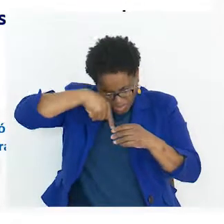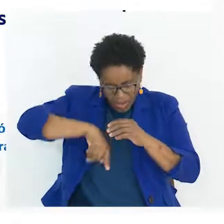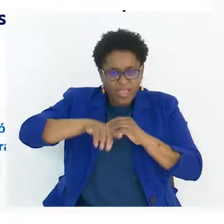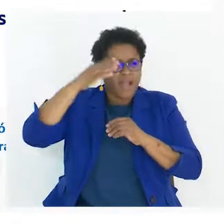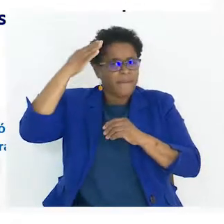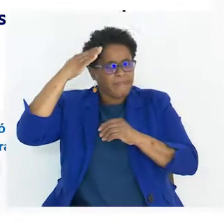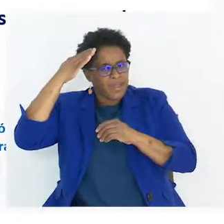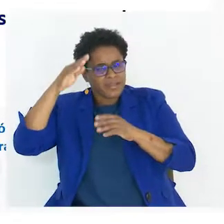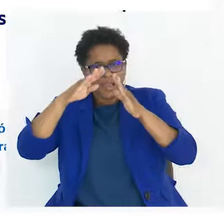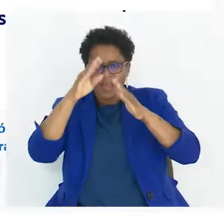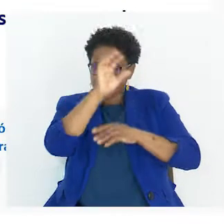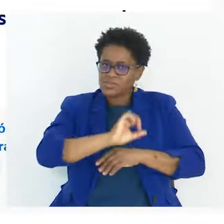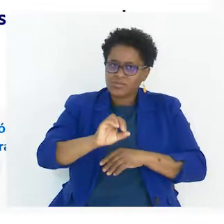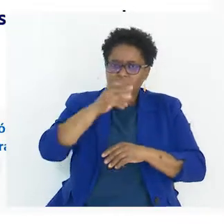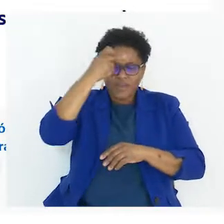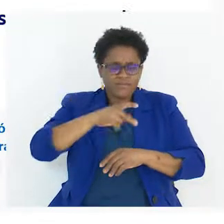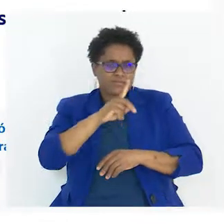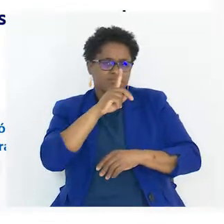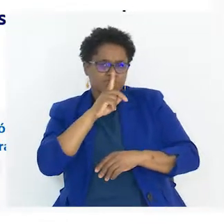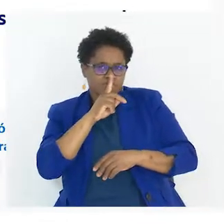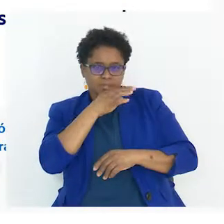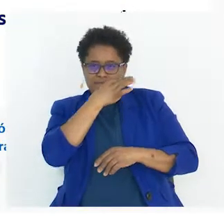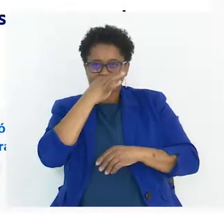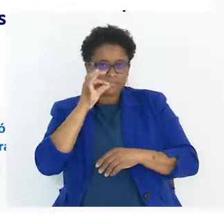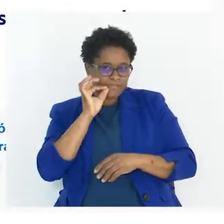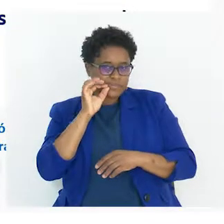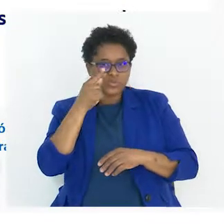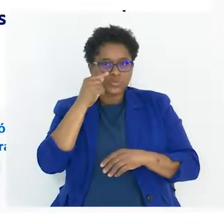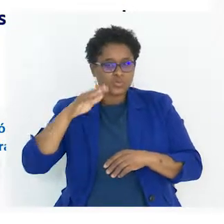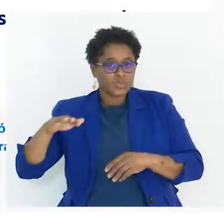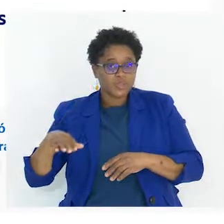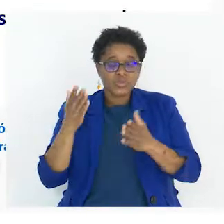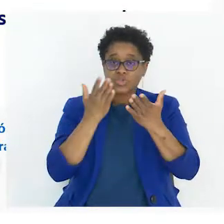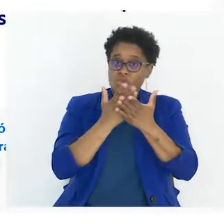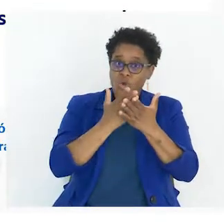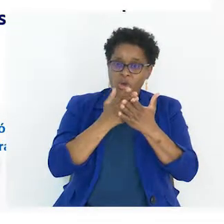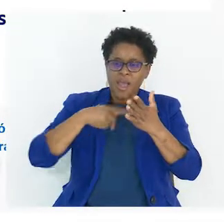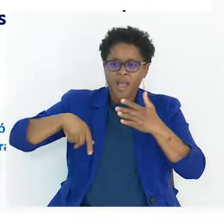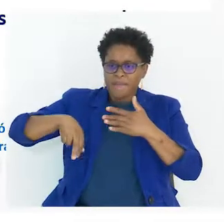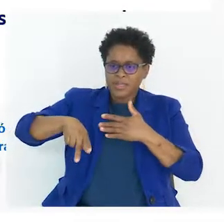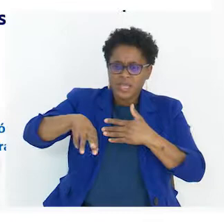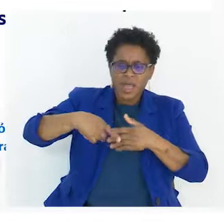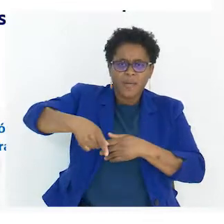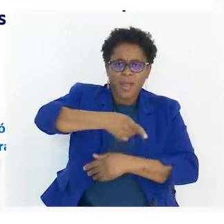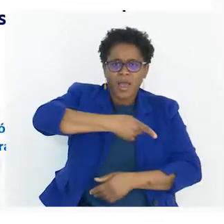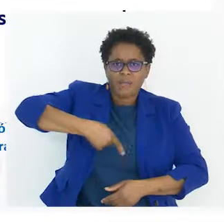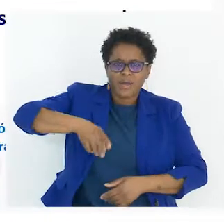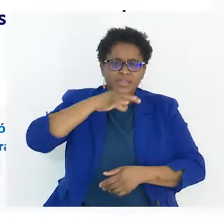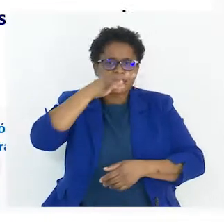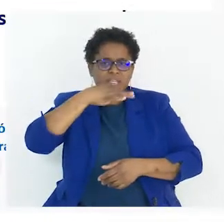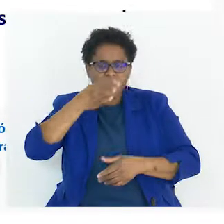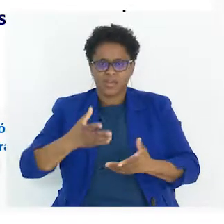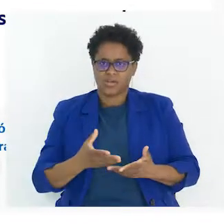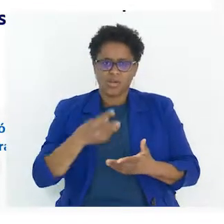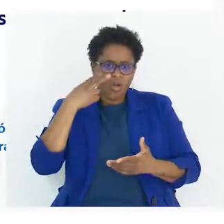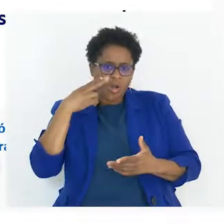sua casa e ficou quieto e em silêncio. Os meninos da escola passaram pela praça